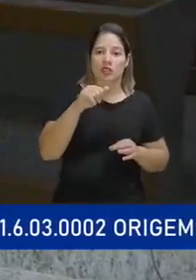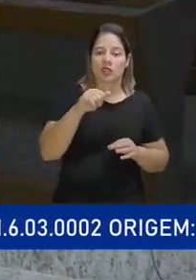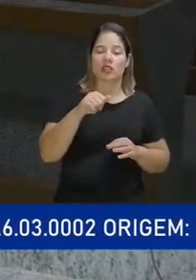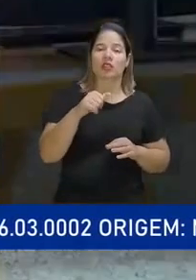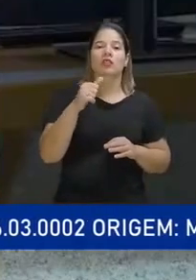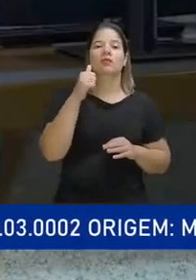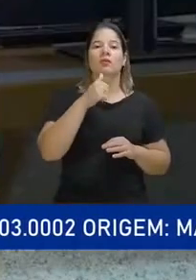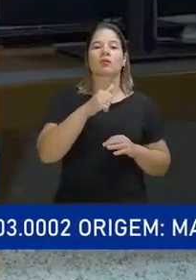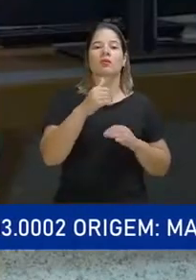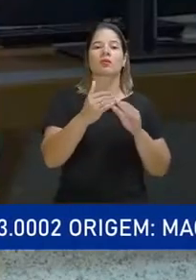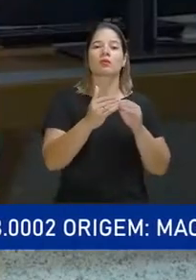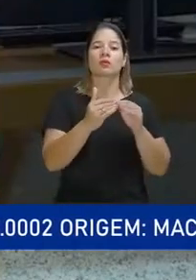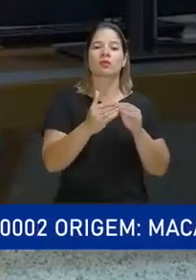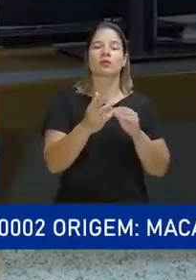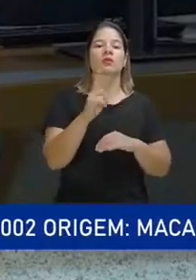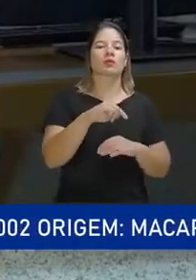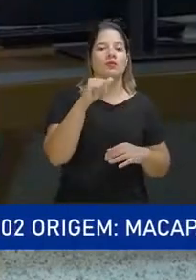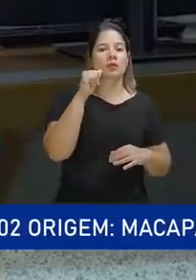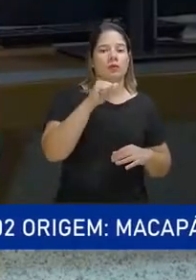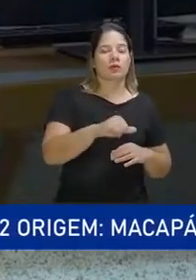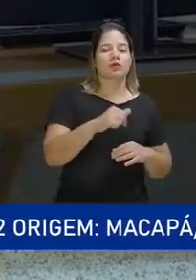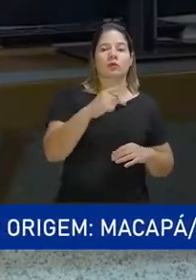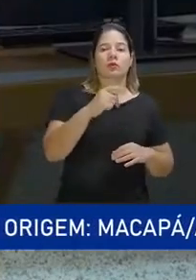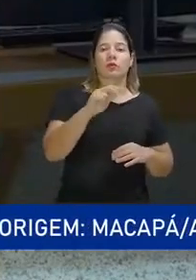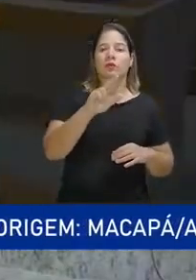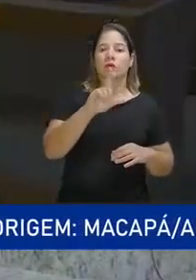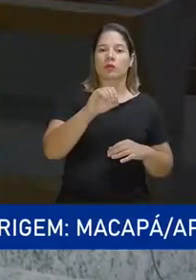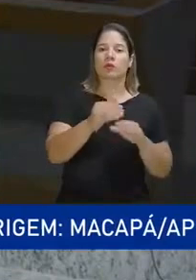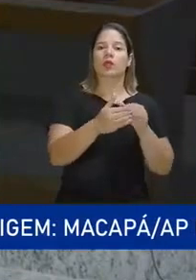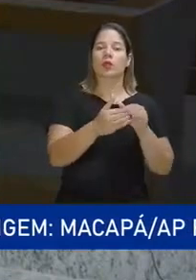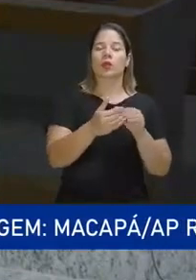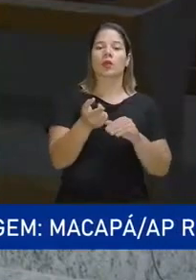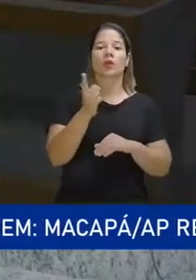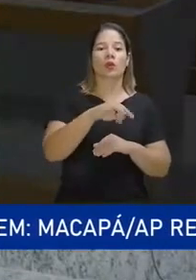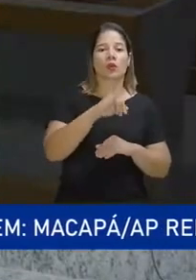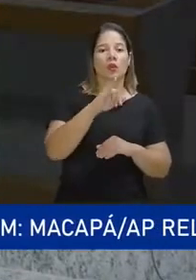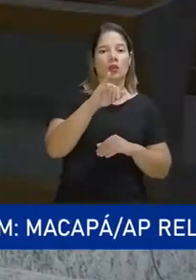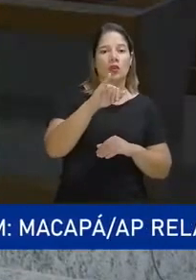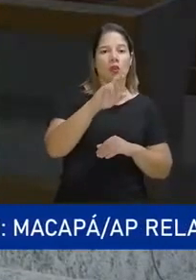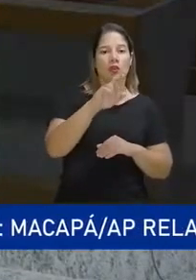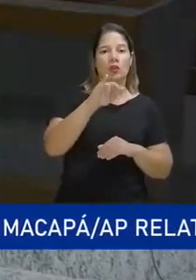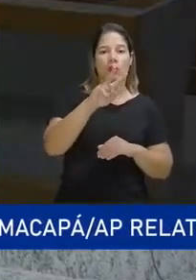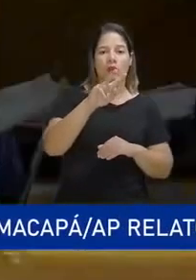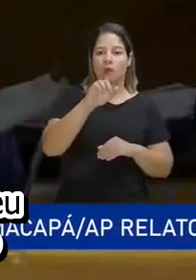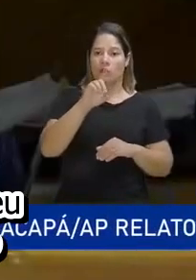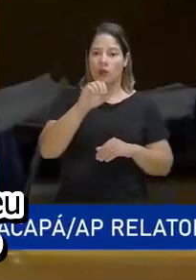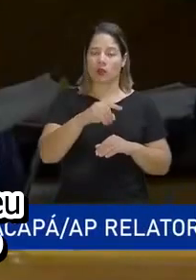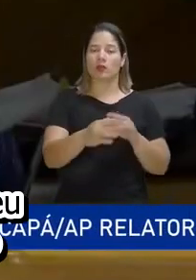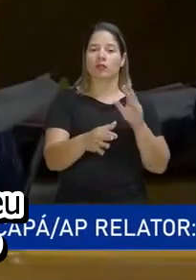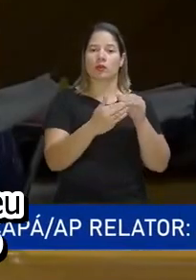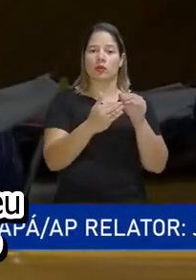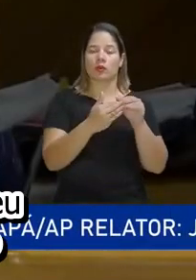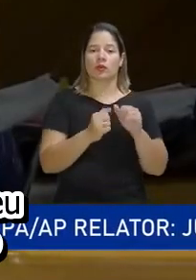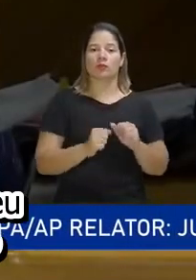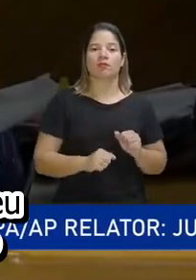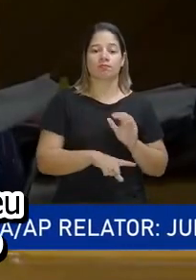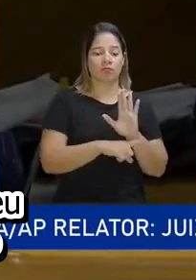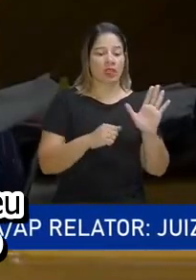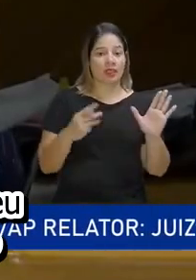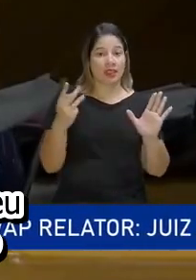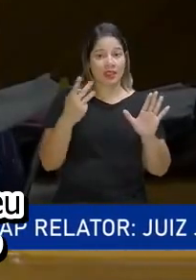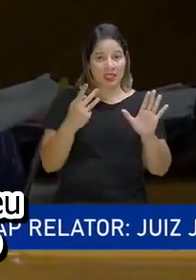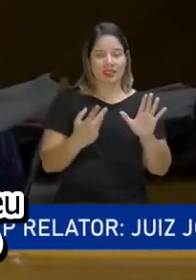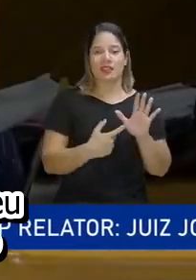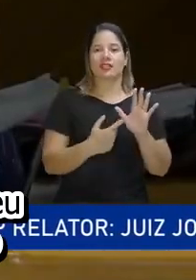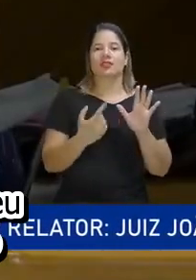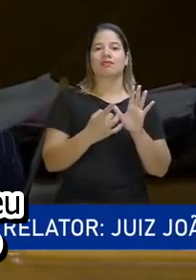Acompanho, presidente. Juíza Paola Santos. Acompanho, presidente. Juiz Rivaldo Valente. Também acompanho, senhor presidente. Ok, preliminar rejeitada e